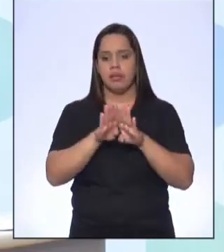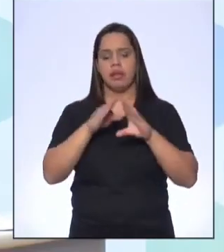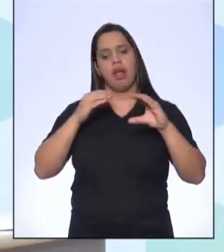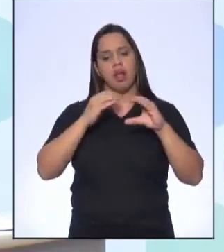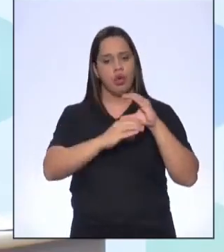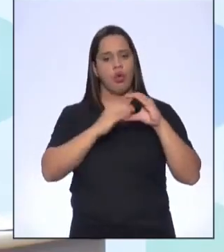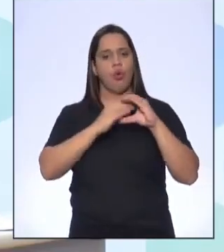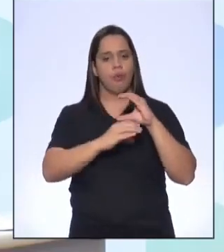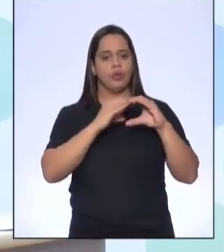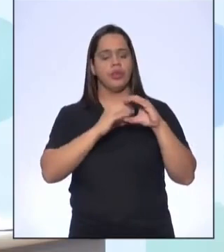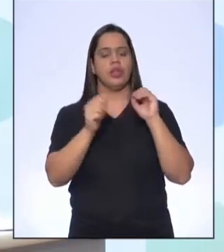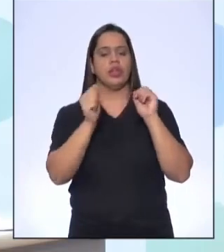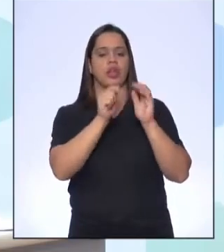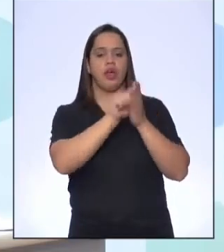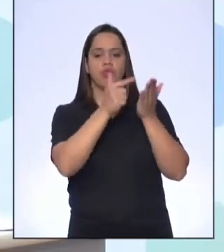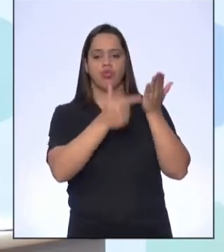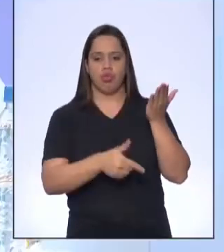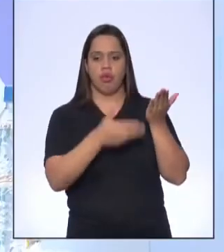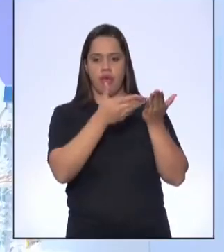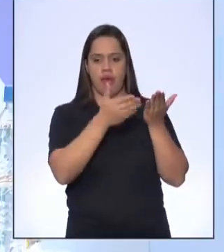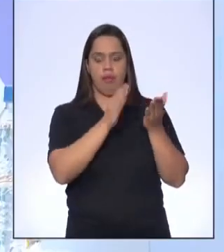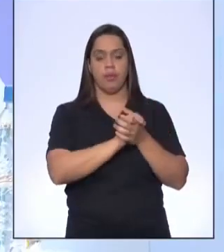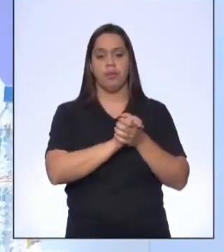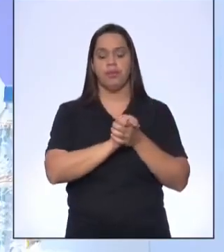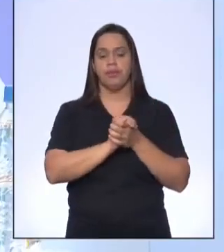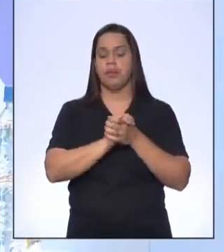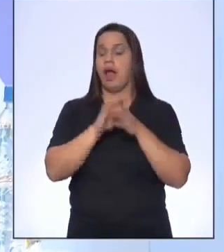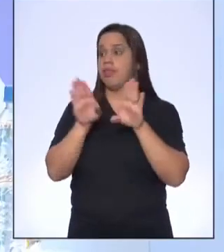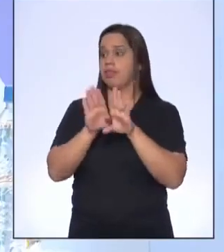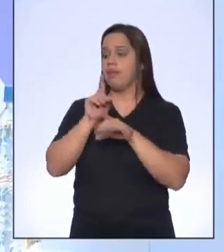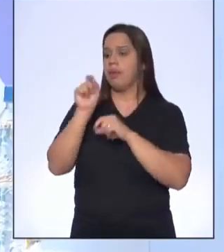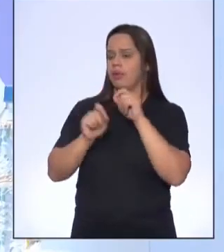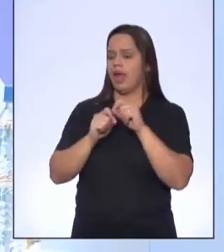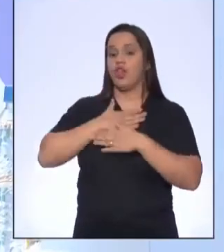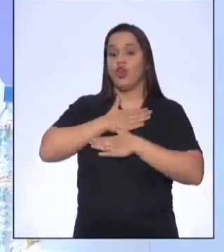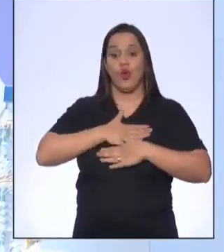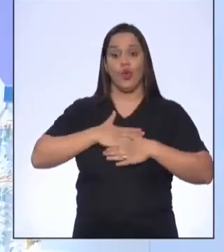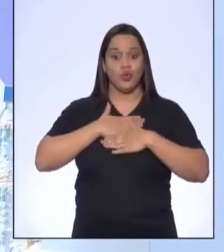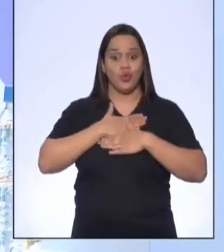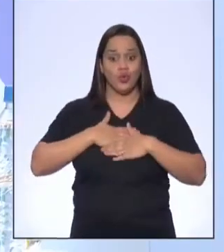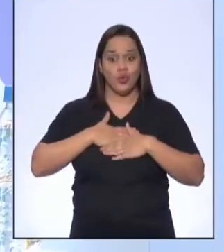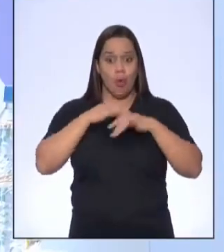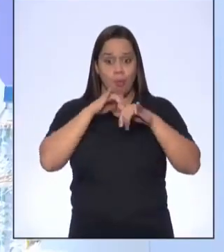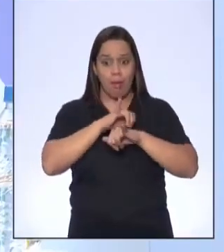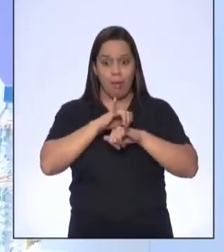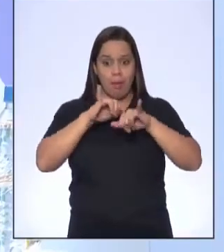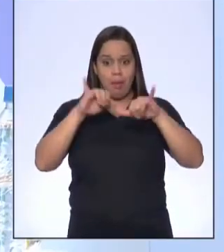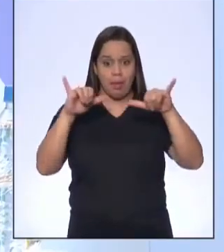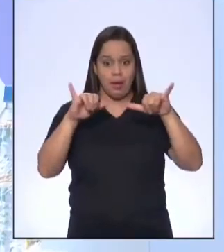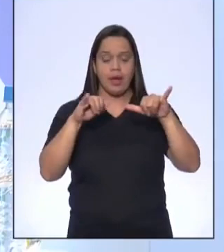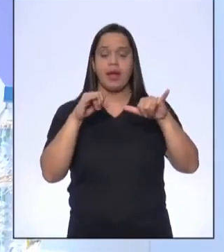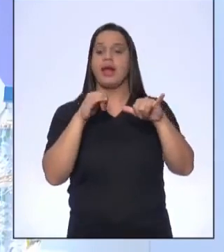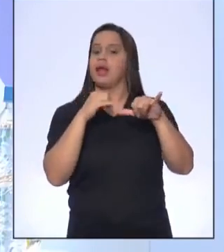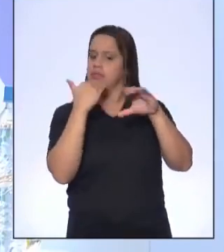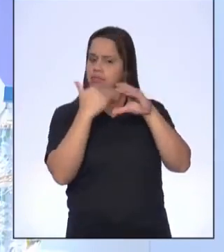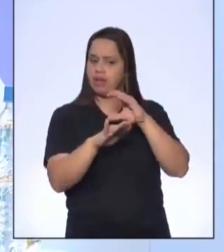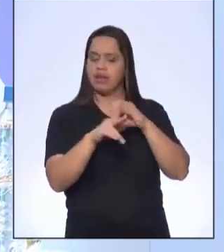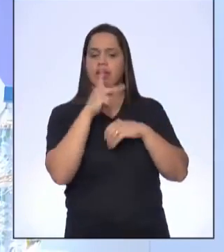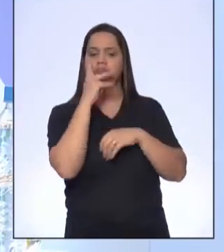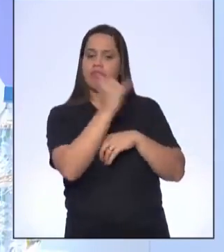o jornal. Ou, por exemplo, também, ele gostou da matéria. Exato, então, ele escreve, perfeito. Ele fala elogiando, assim, né?